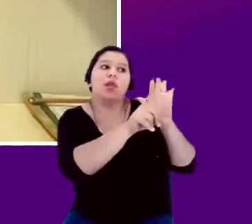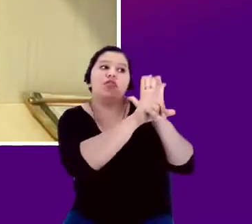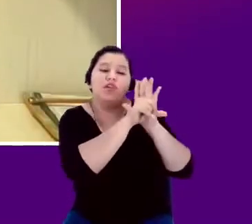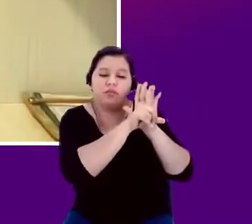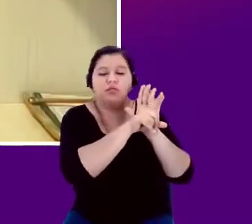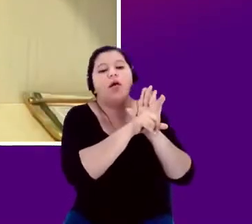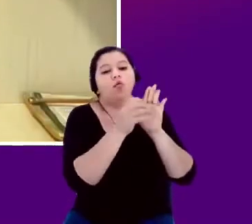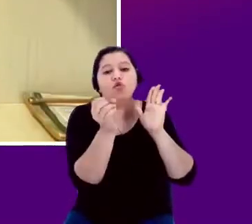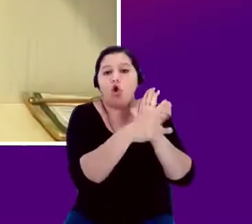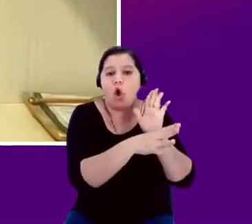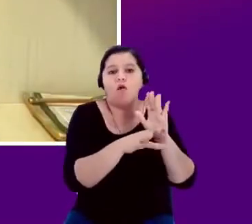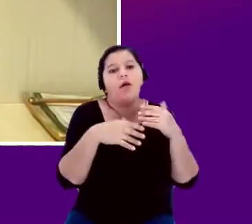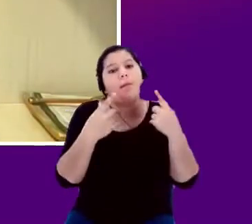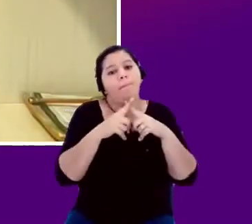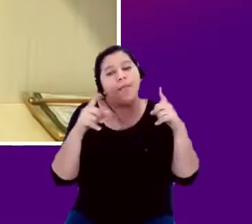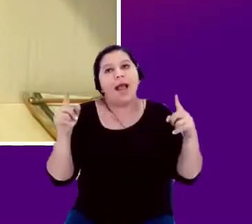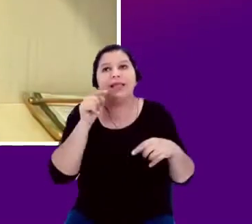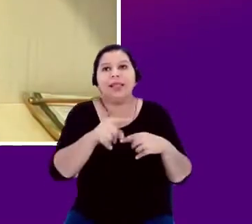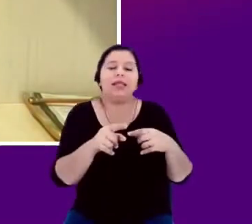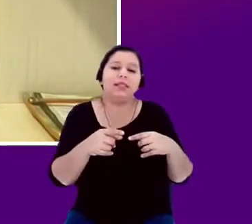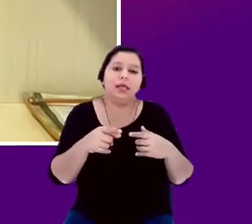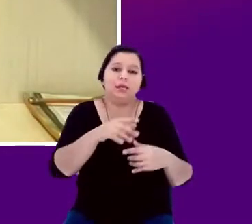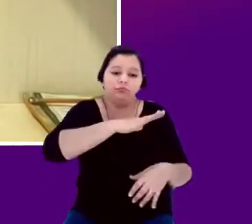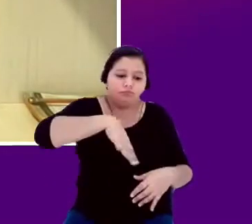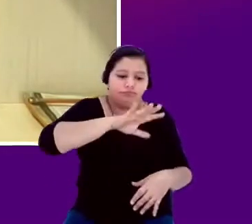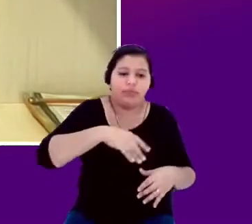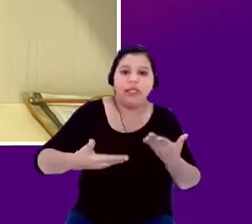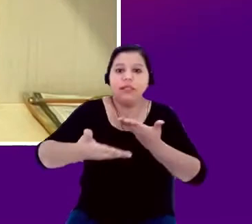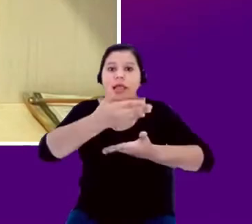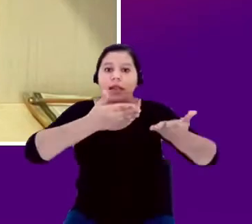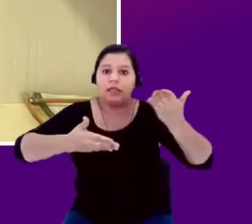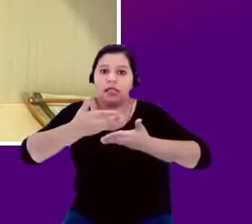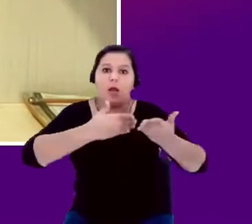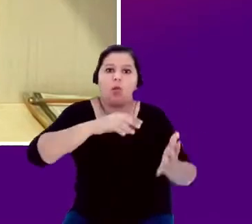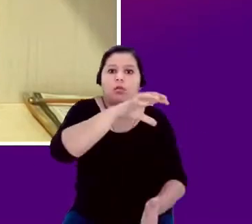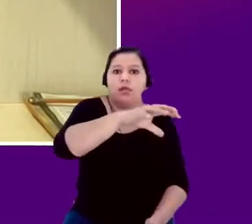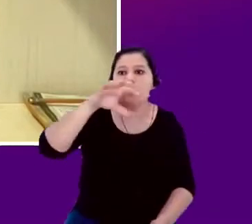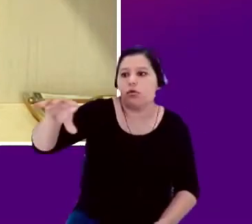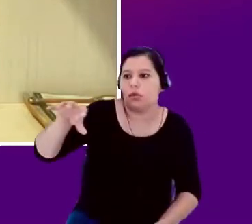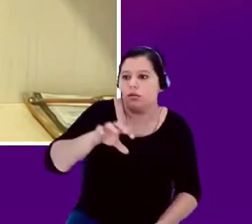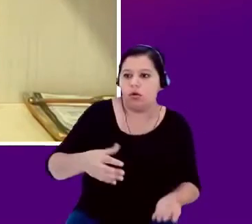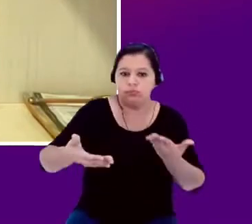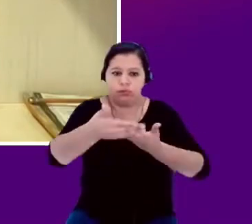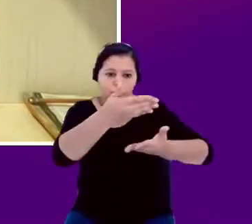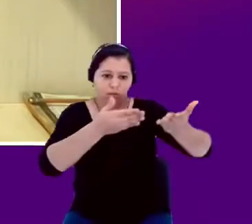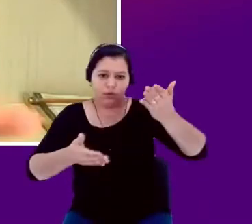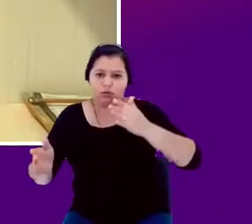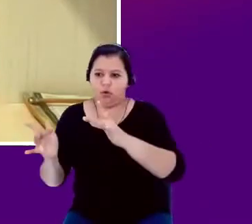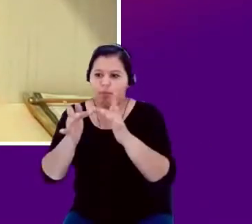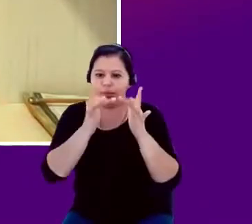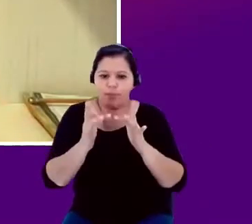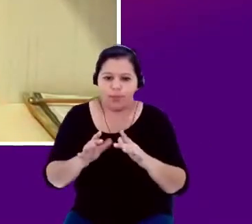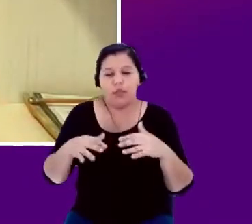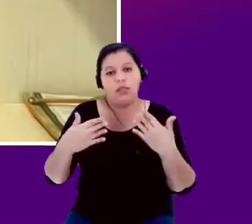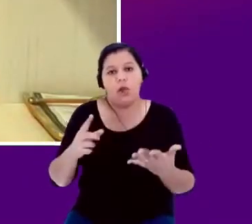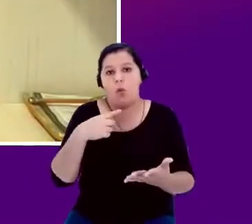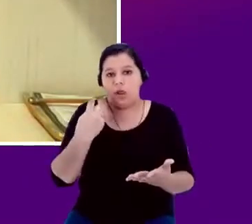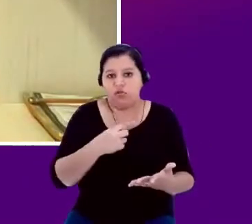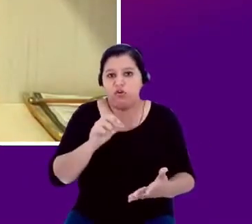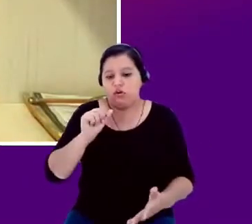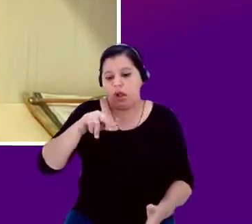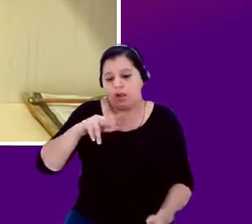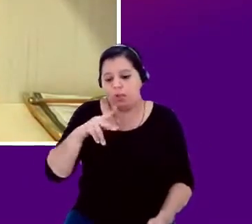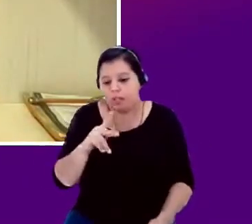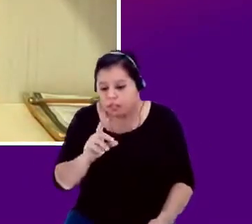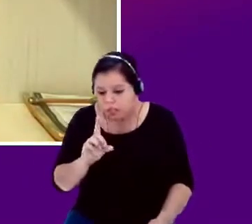essa interação setorial é da maior importância, e o que eu tenho comentado, inclusive, é que justamente à medida que a ANPD vai pavimentando o caminho com esses